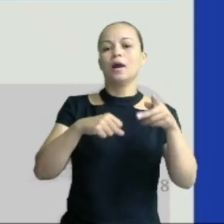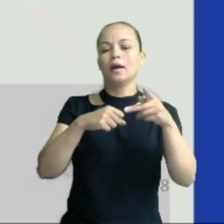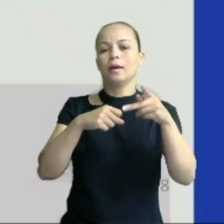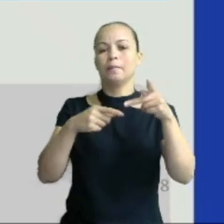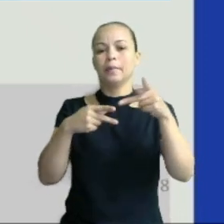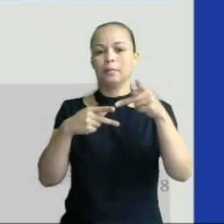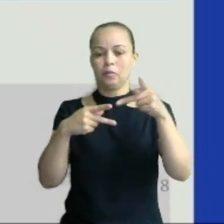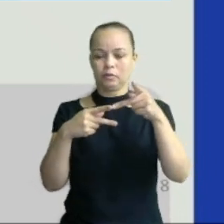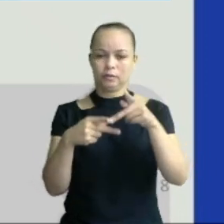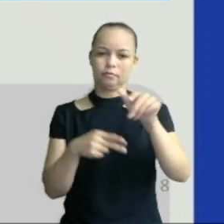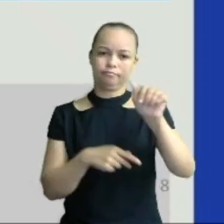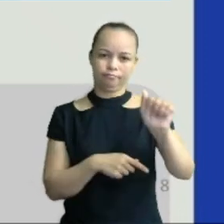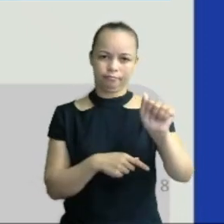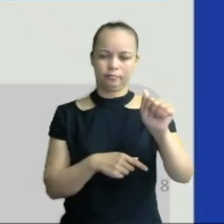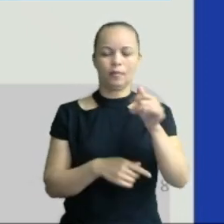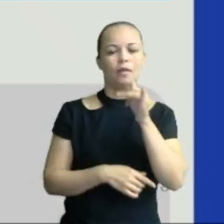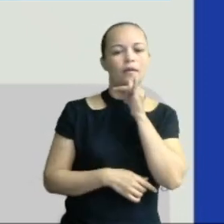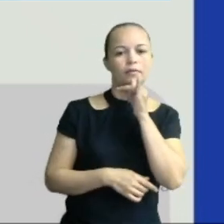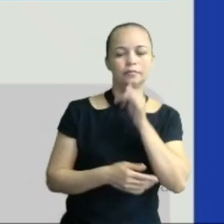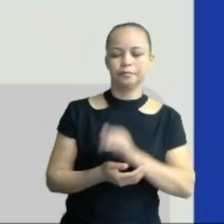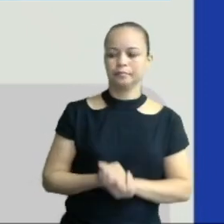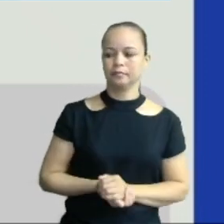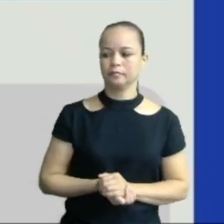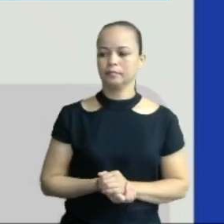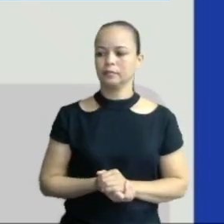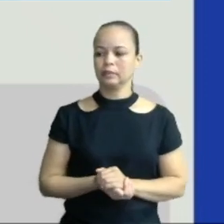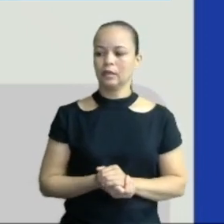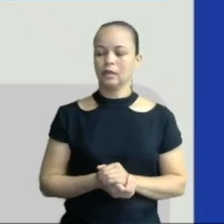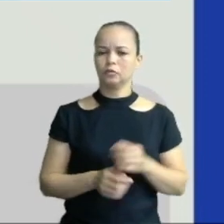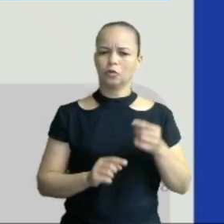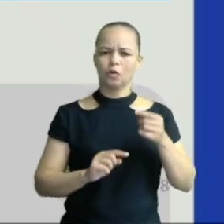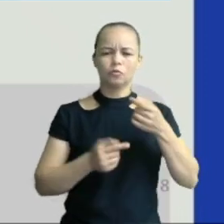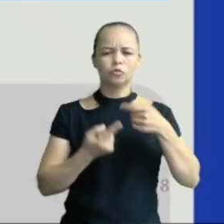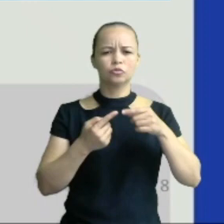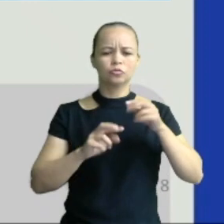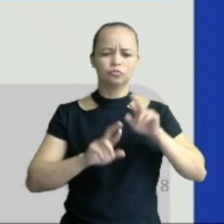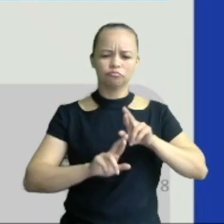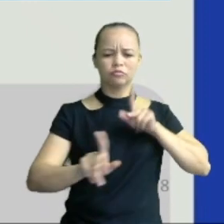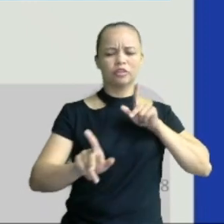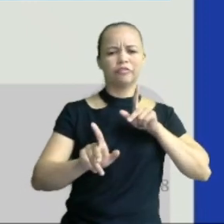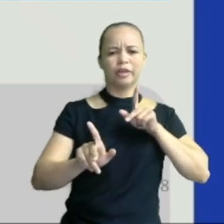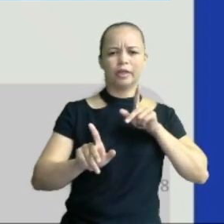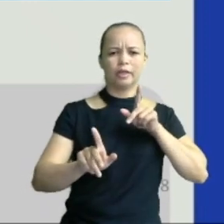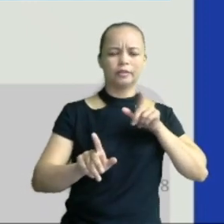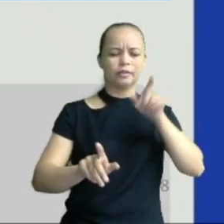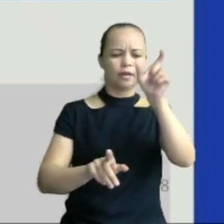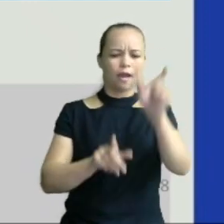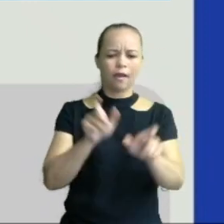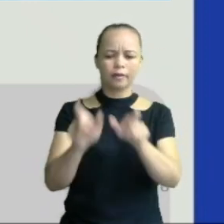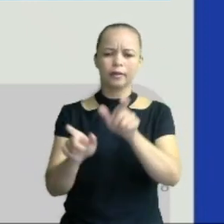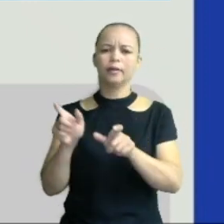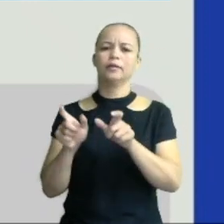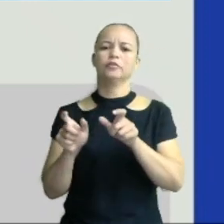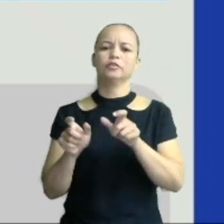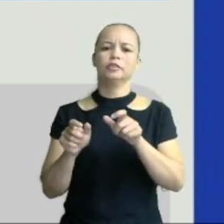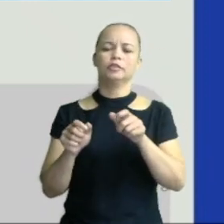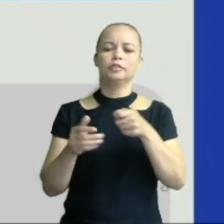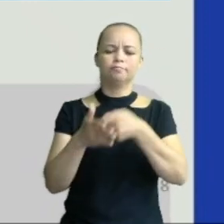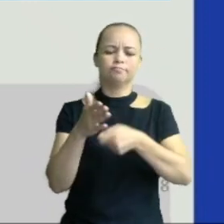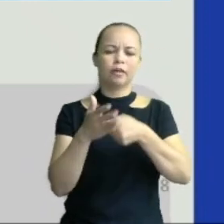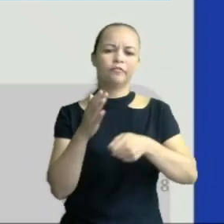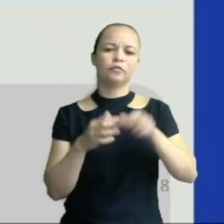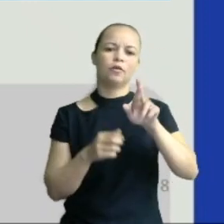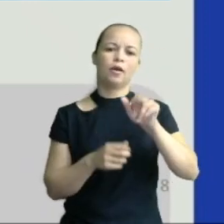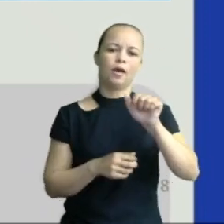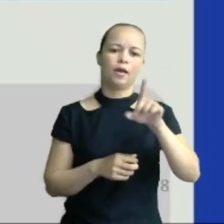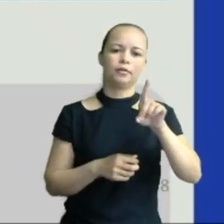a. Um exemplo, somos contrários àqueles que defendem o radicalismo.